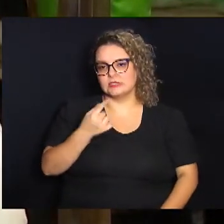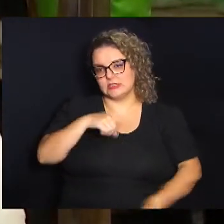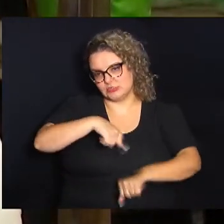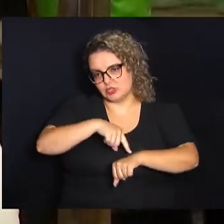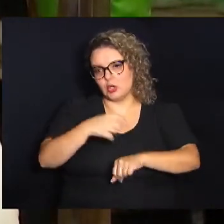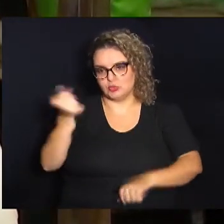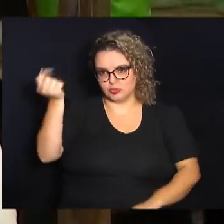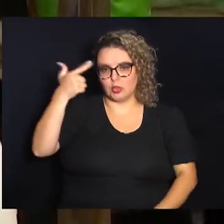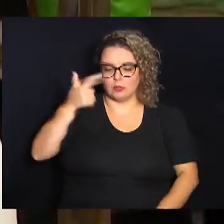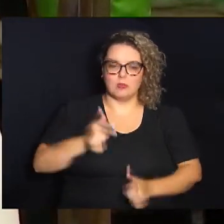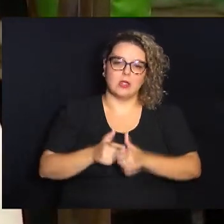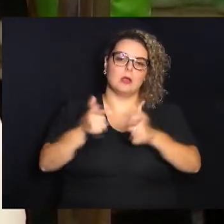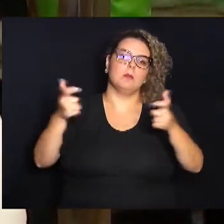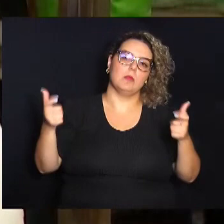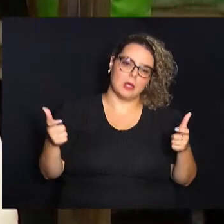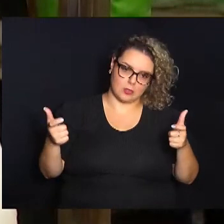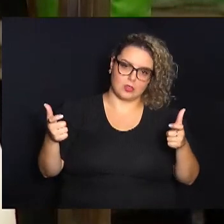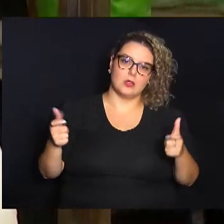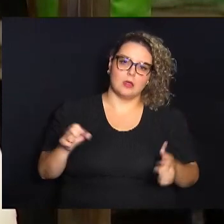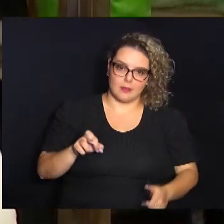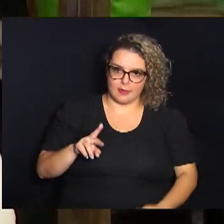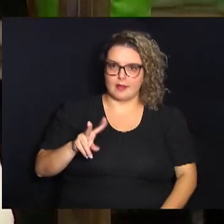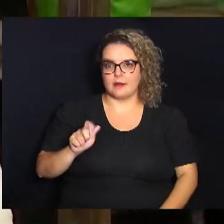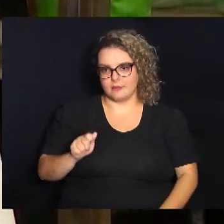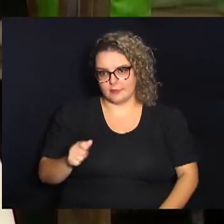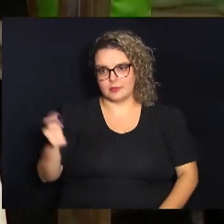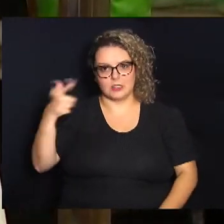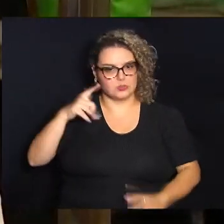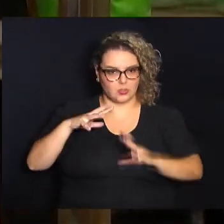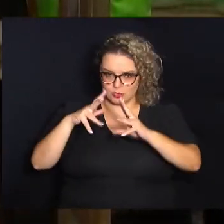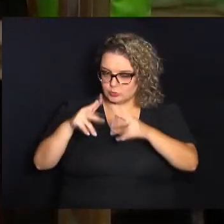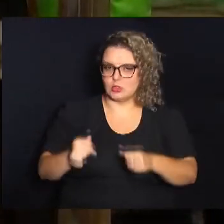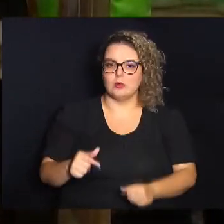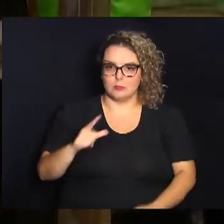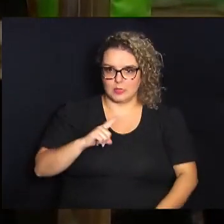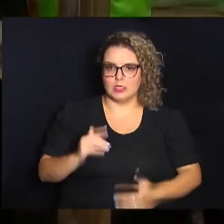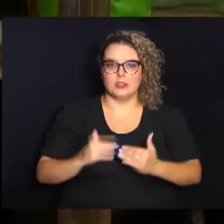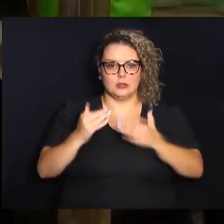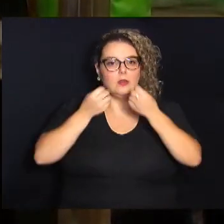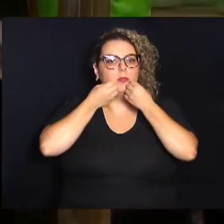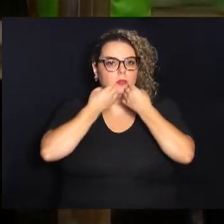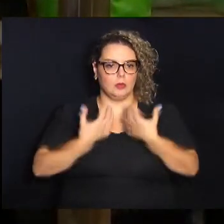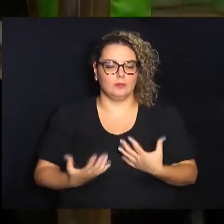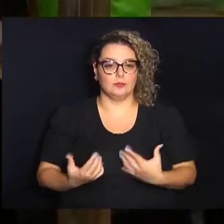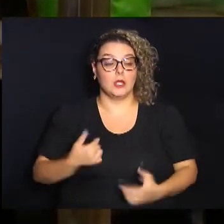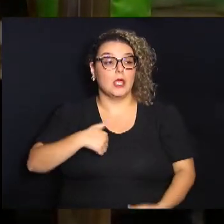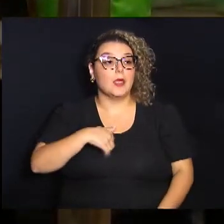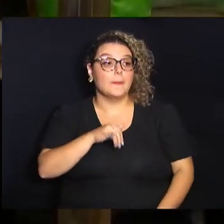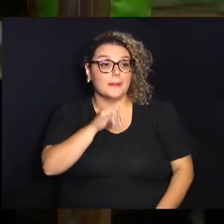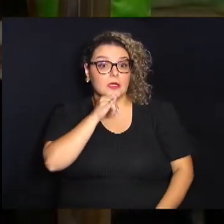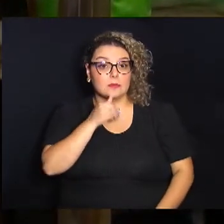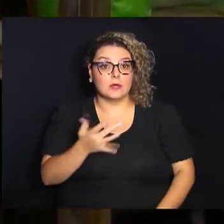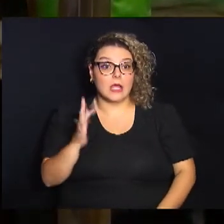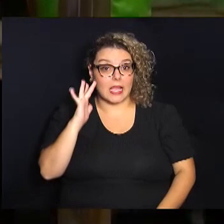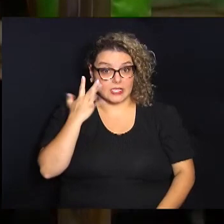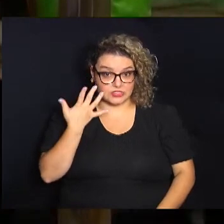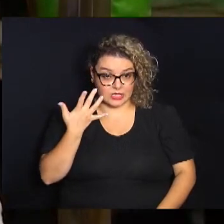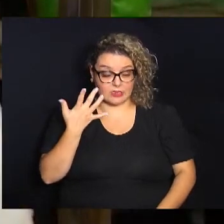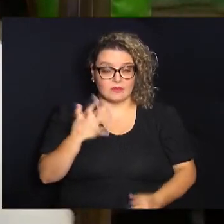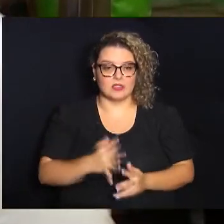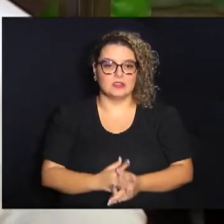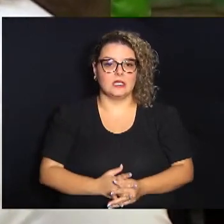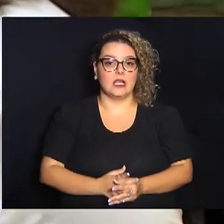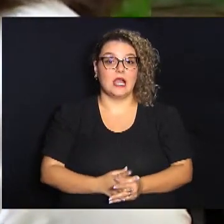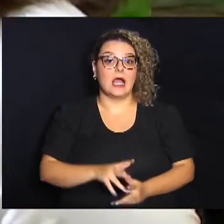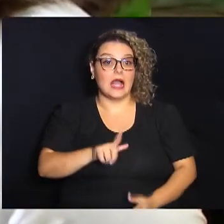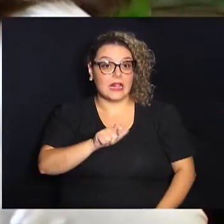grande parte das ervas é para sol pleno mesmo, para ela ter um bom desenvolvimento. Eu, por exemplo, achava que a